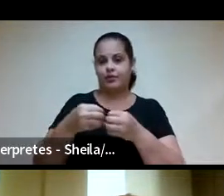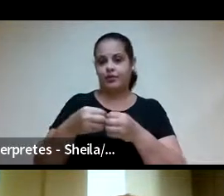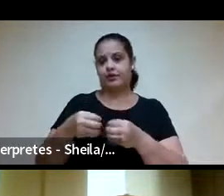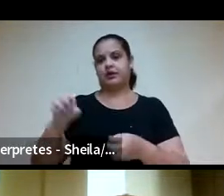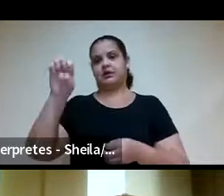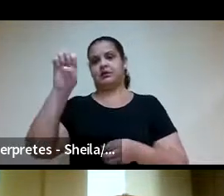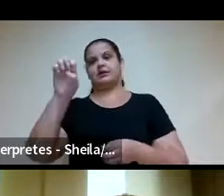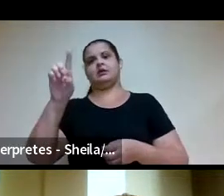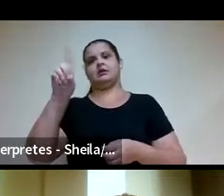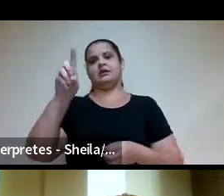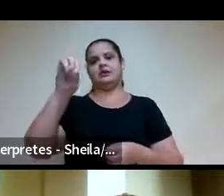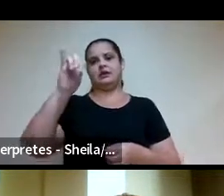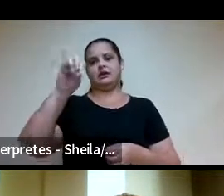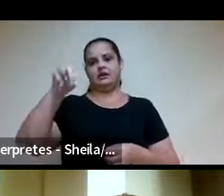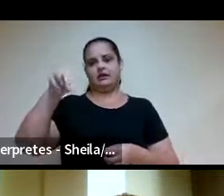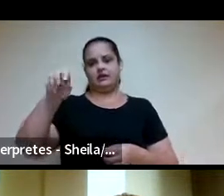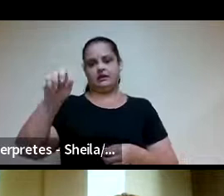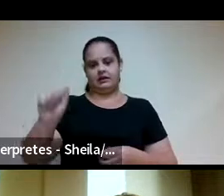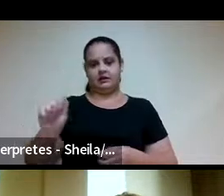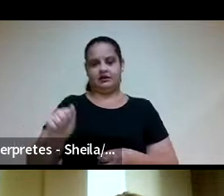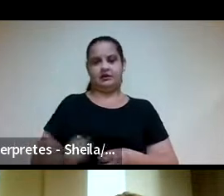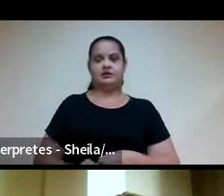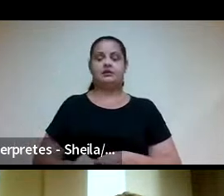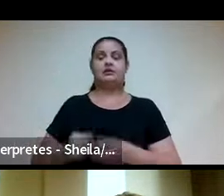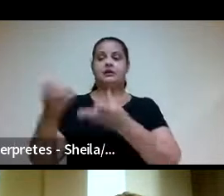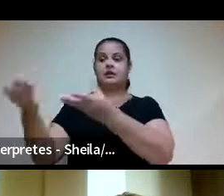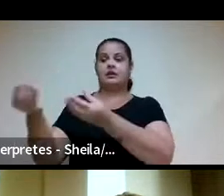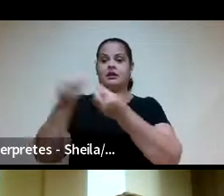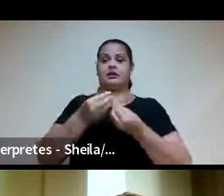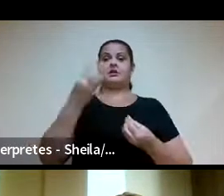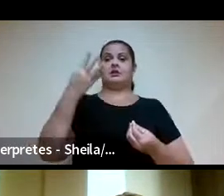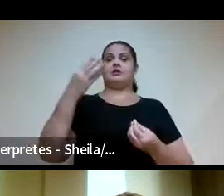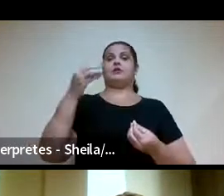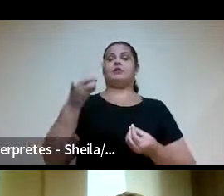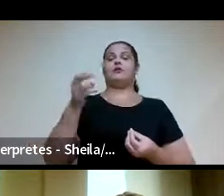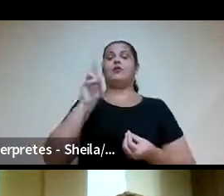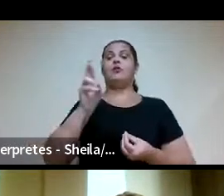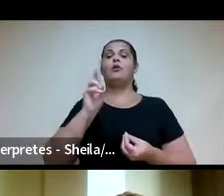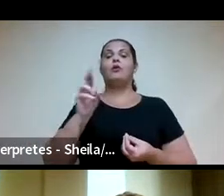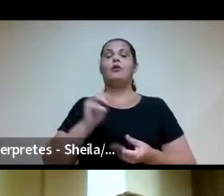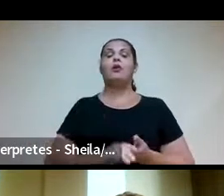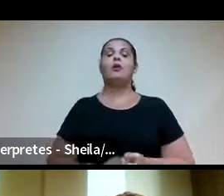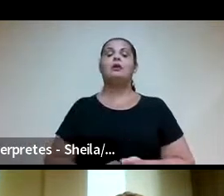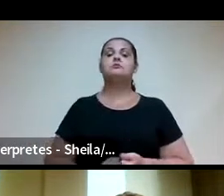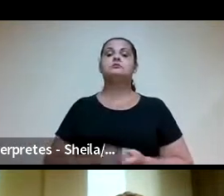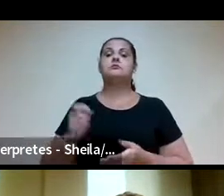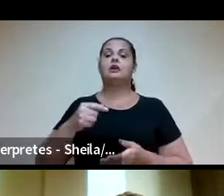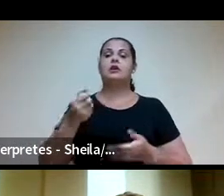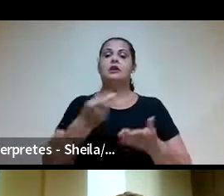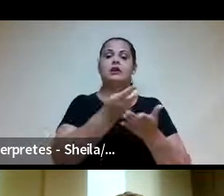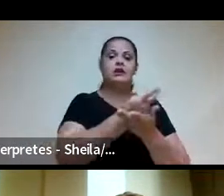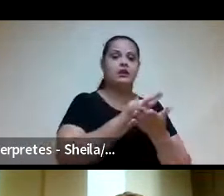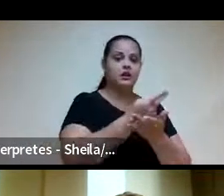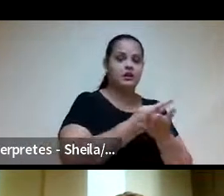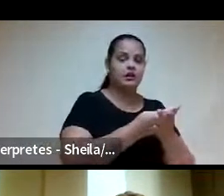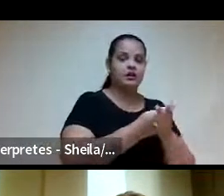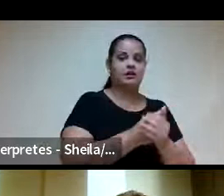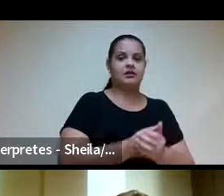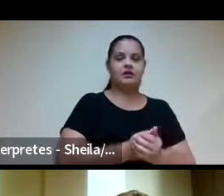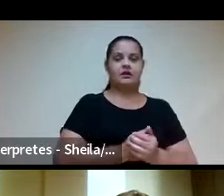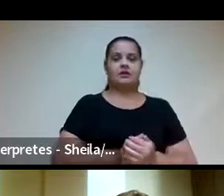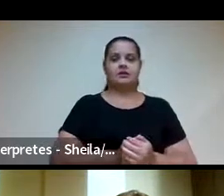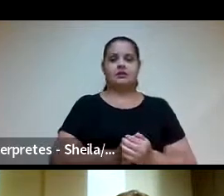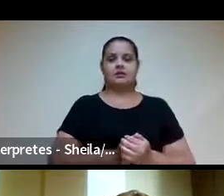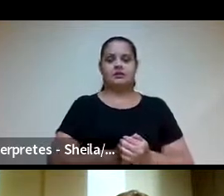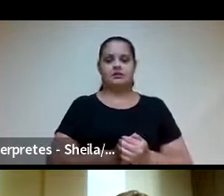recebeu R$40 por 3 votos, ele foi testemunha, ele disse, é meu pedido, ele deu a meu pedido, ela voltou de manhã